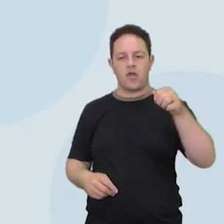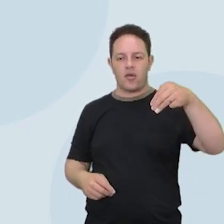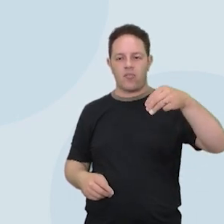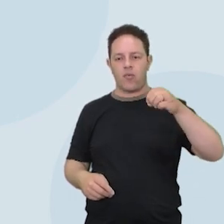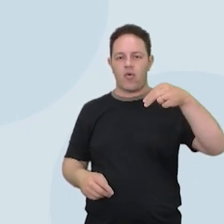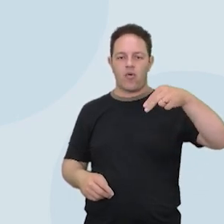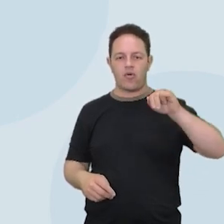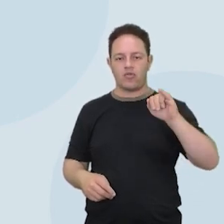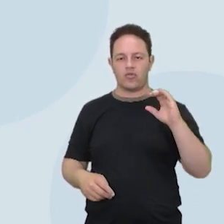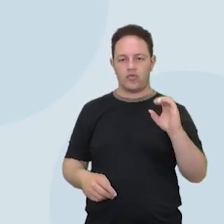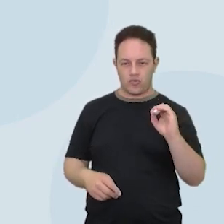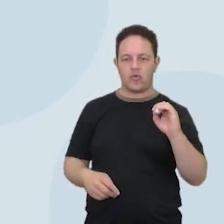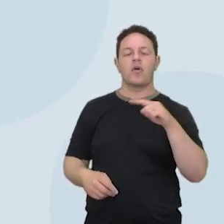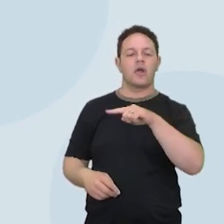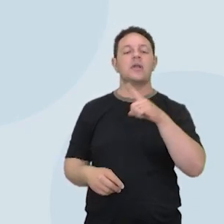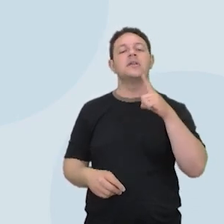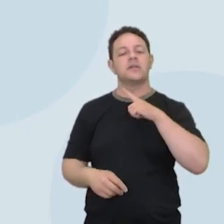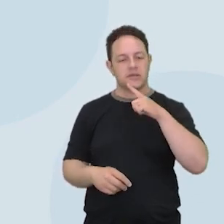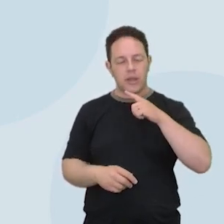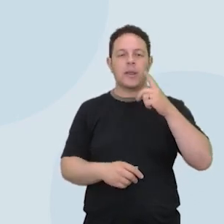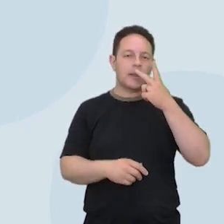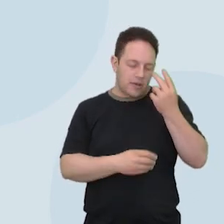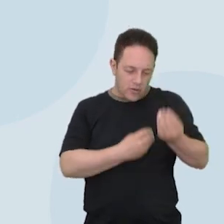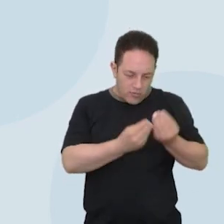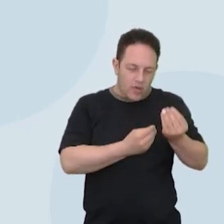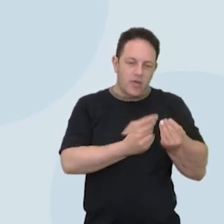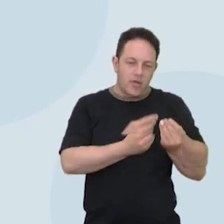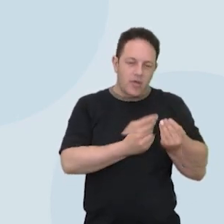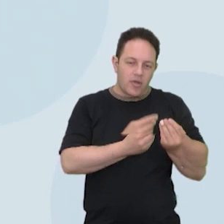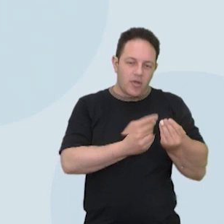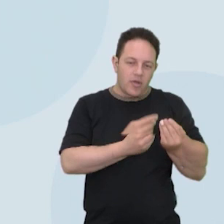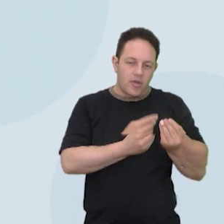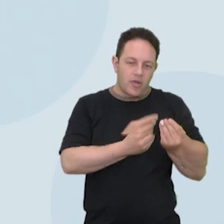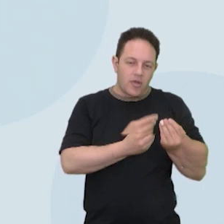esse sulfato de amônio sofre o processo primeiro de dissociação